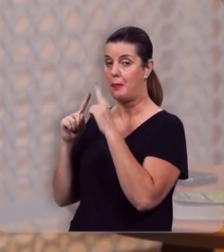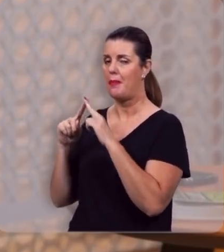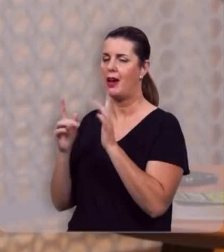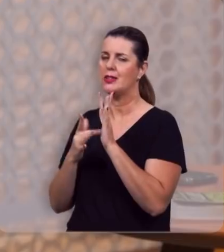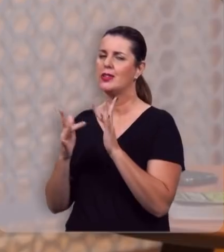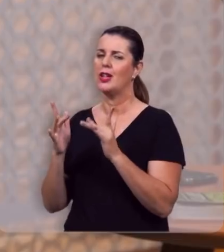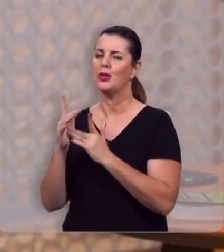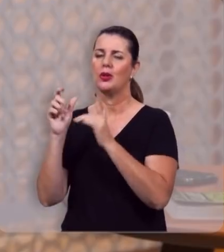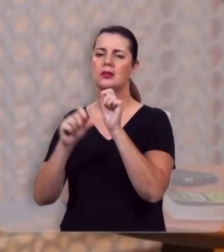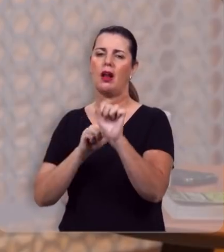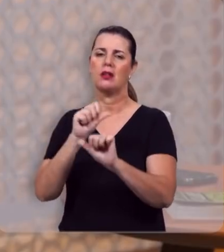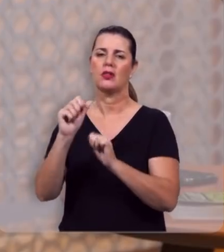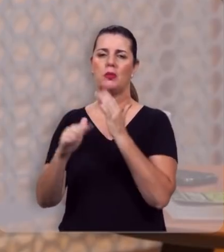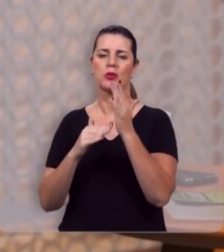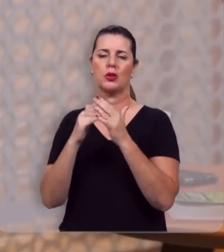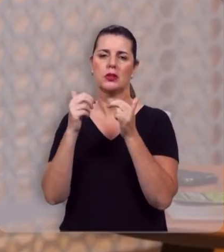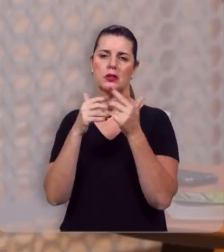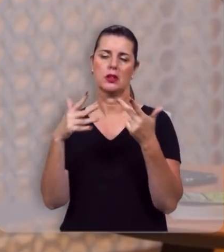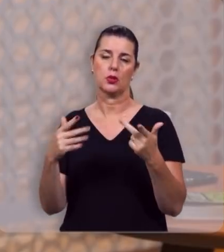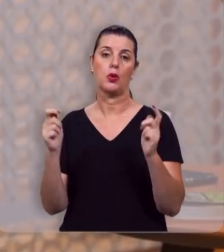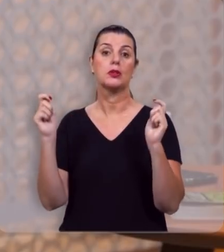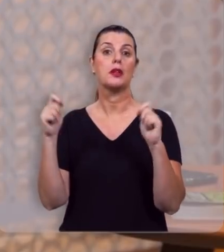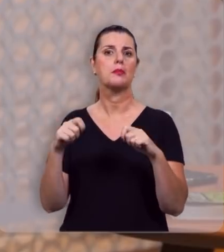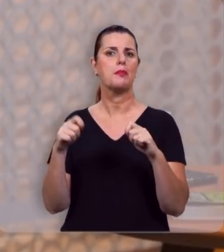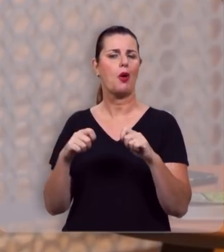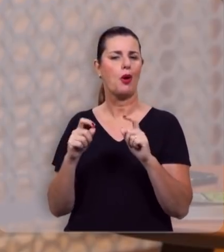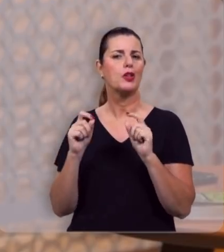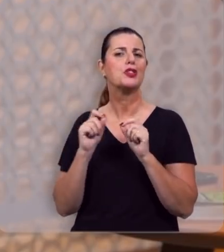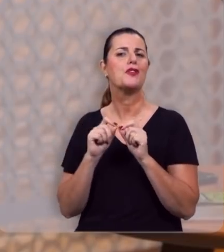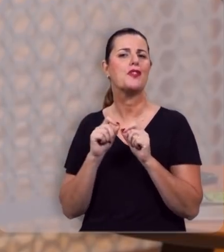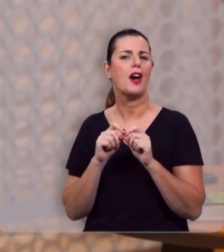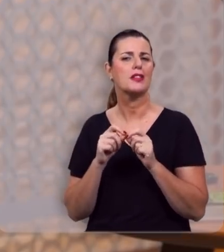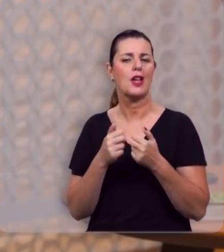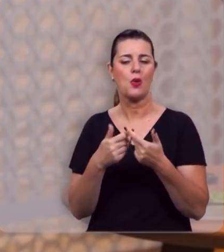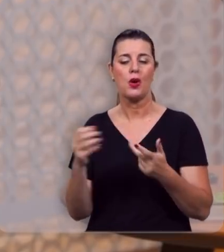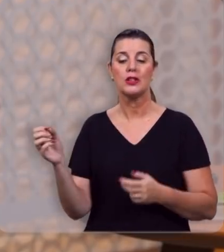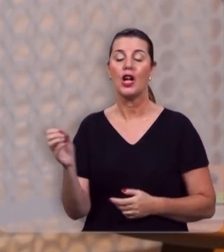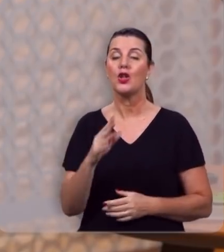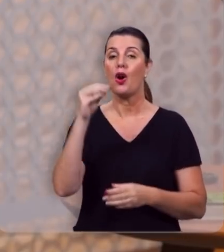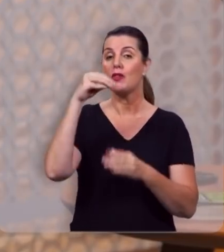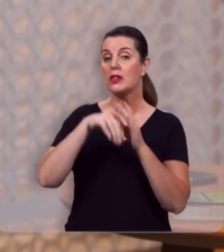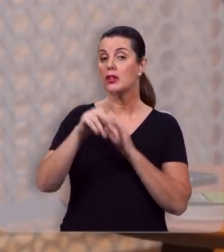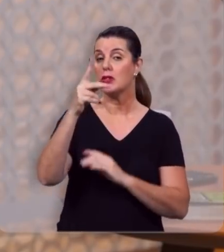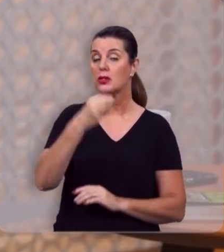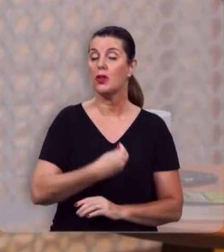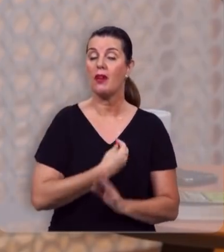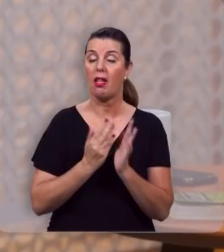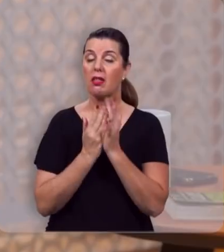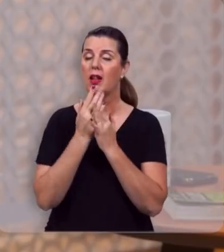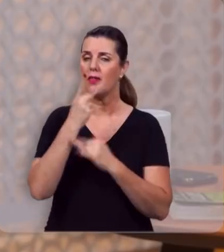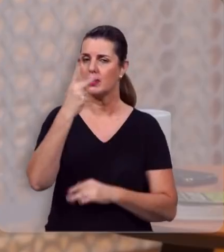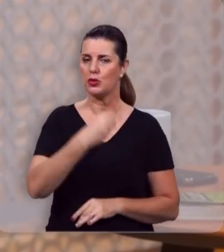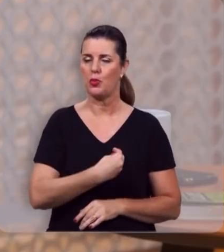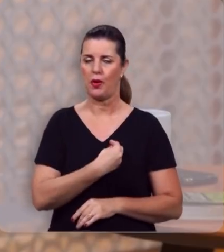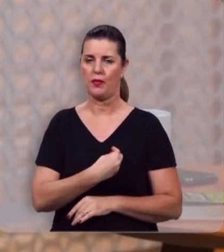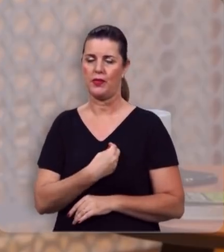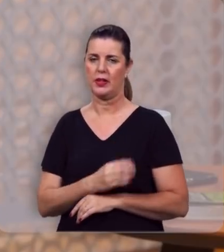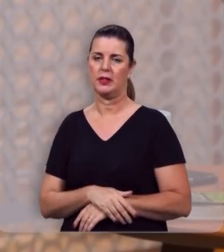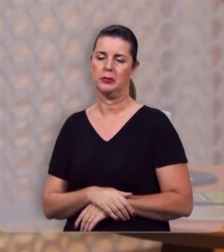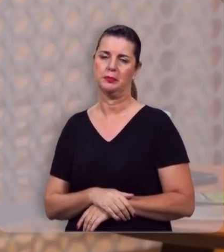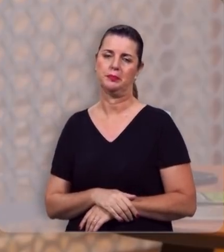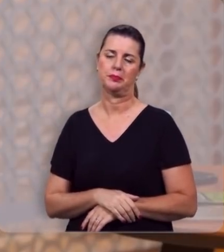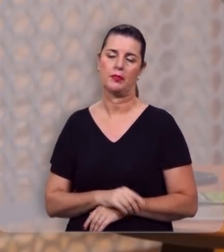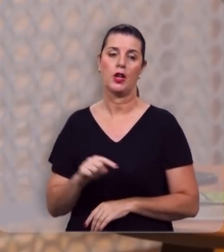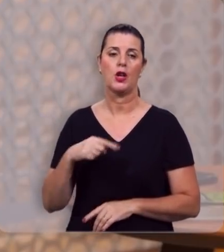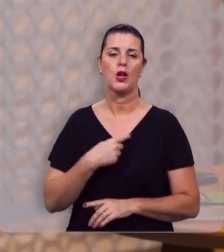Jesus, aquele que transforma todas as coisas, pode fazer algo novo em você e através de você. E a